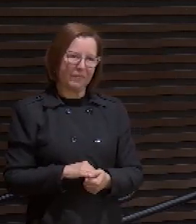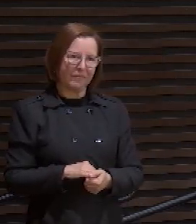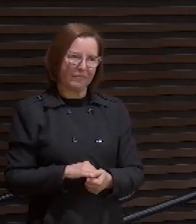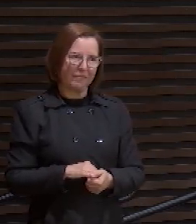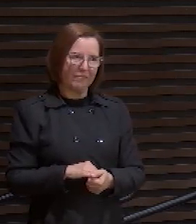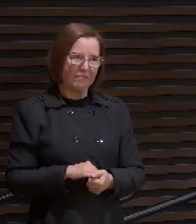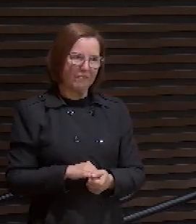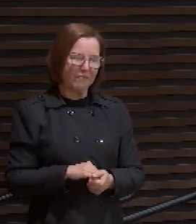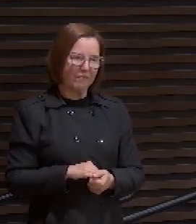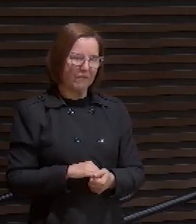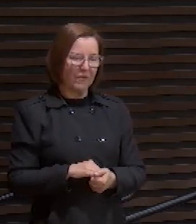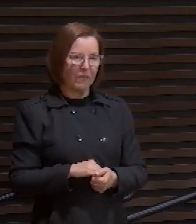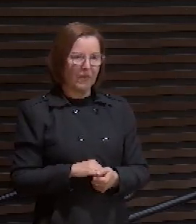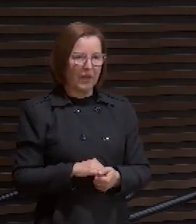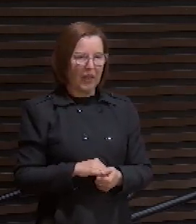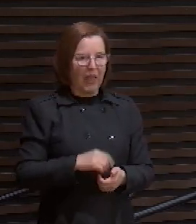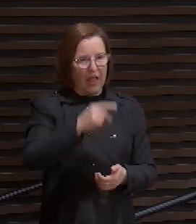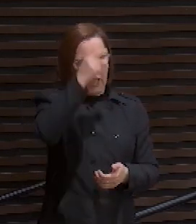O escritor